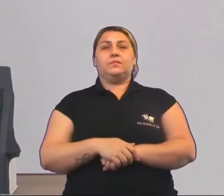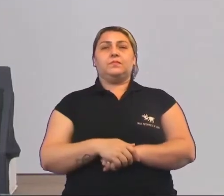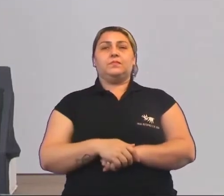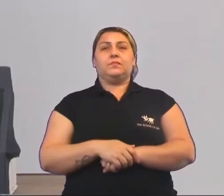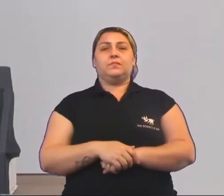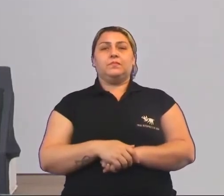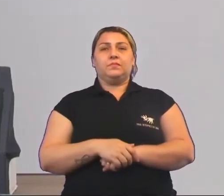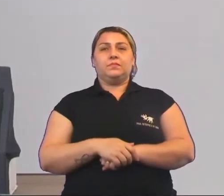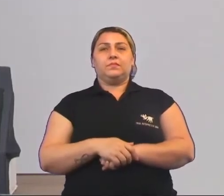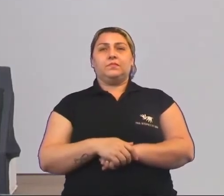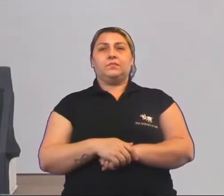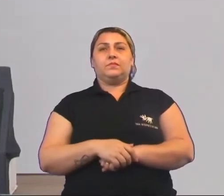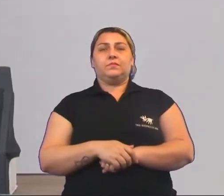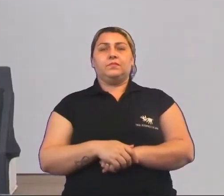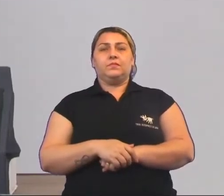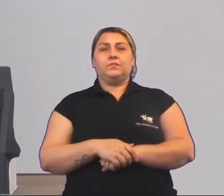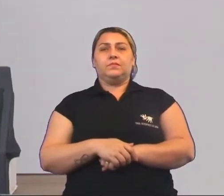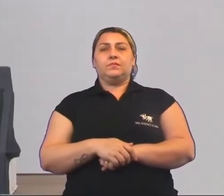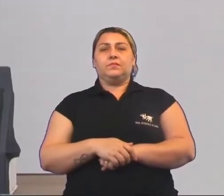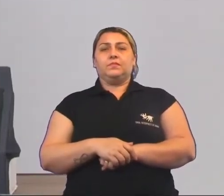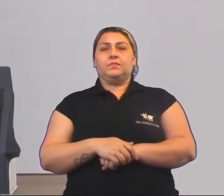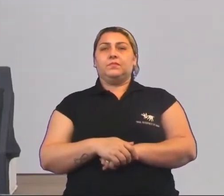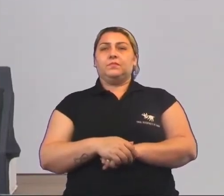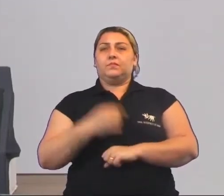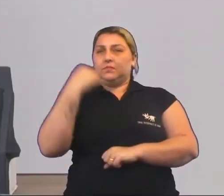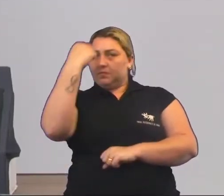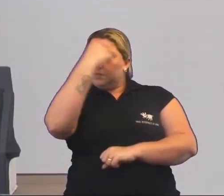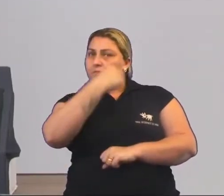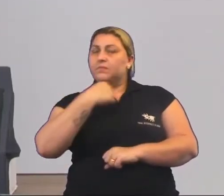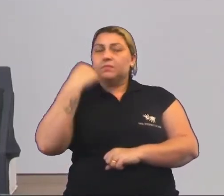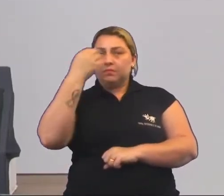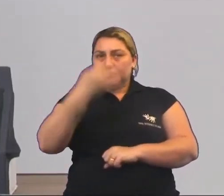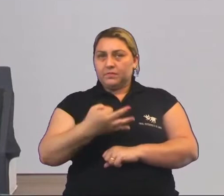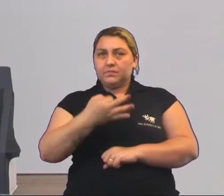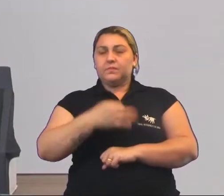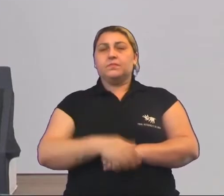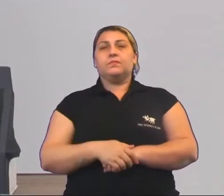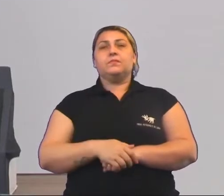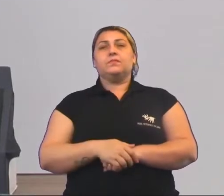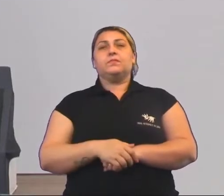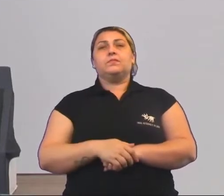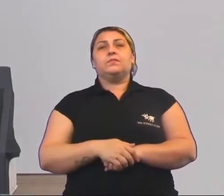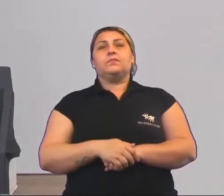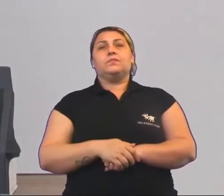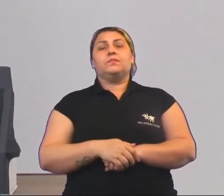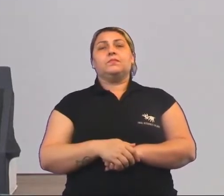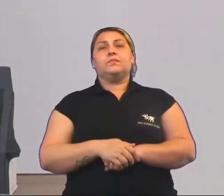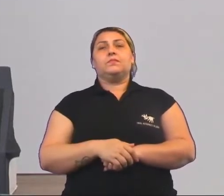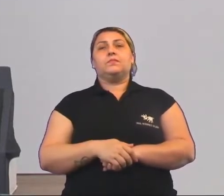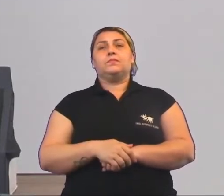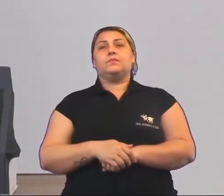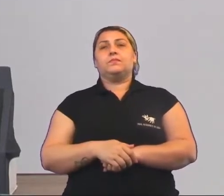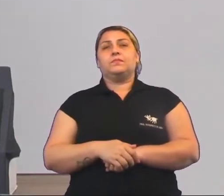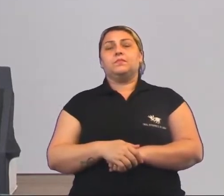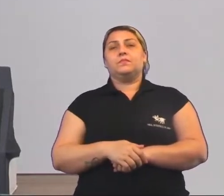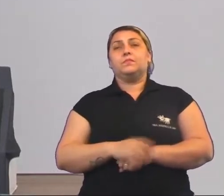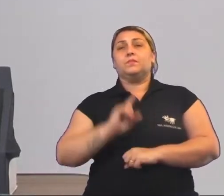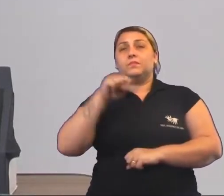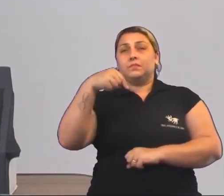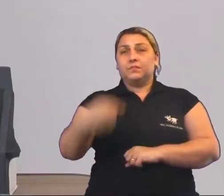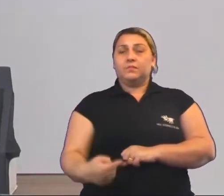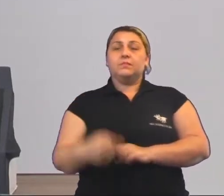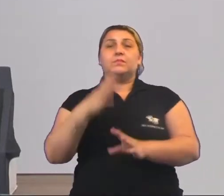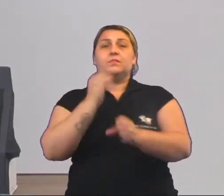aqui se passou quanto tempo? 1 hora, certo? Vamos para a